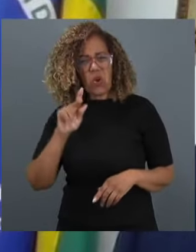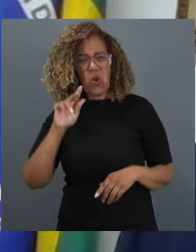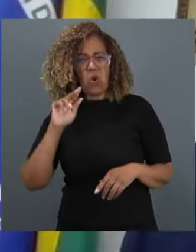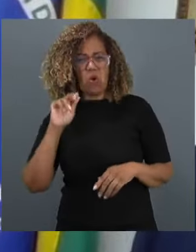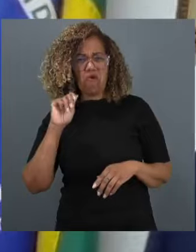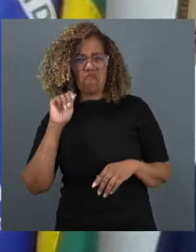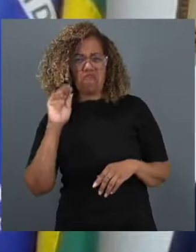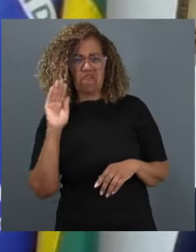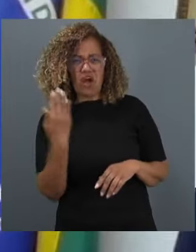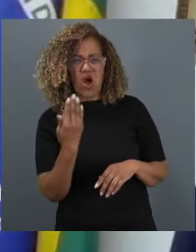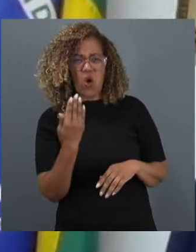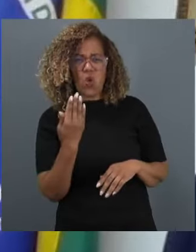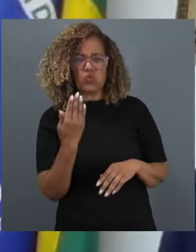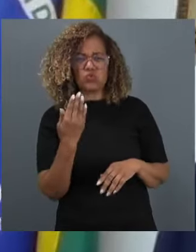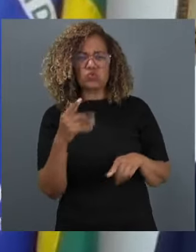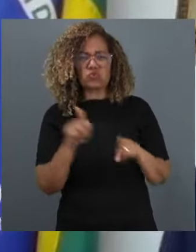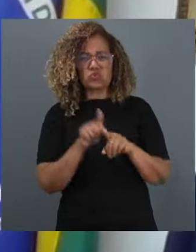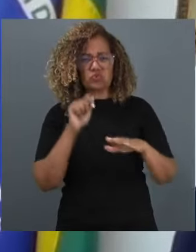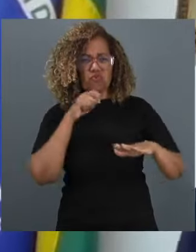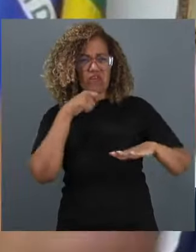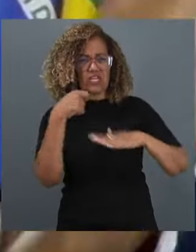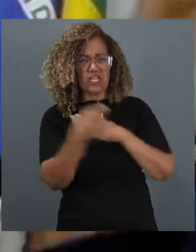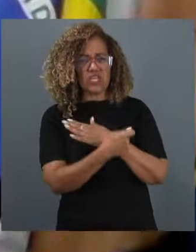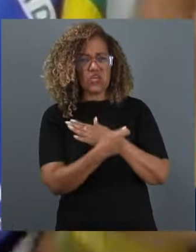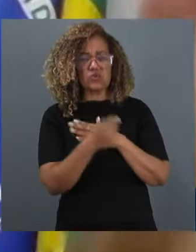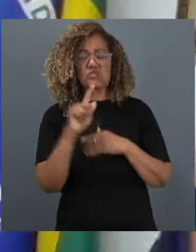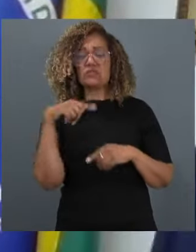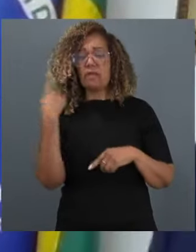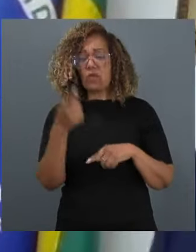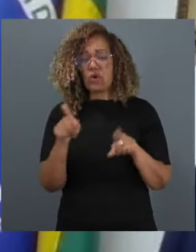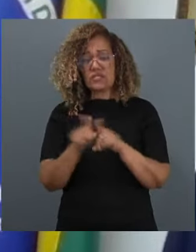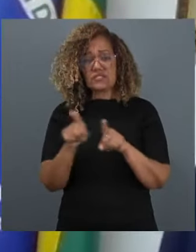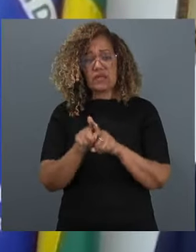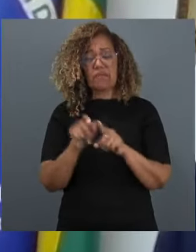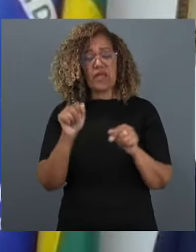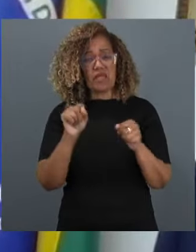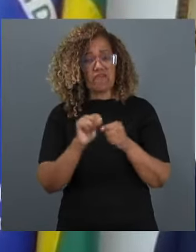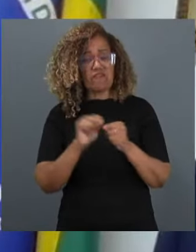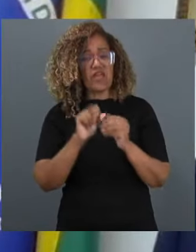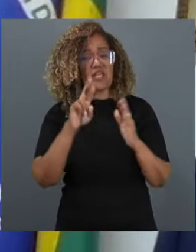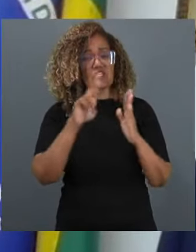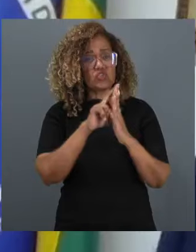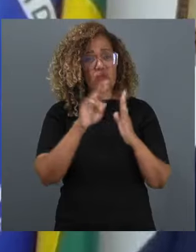própria Agência Nacional do Transporte depois fez uma resolução